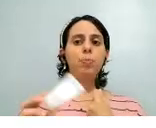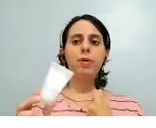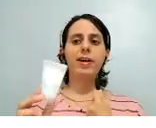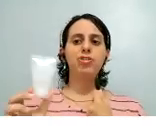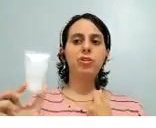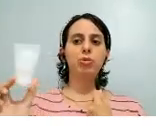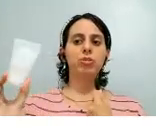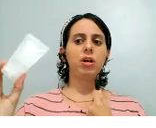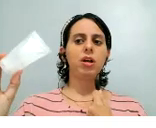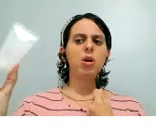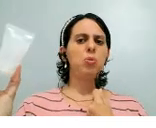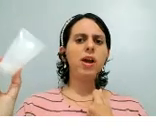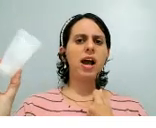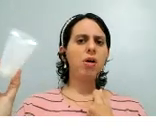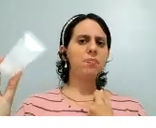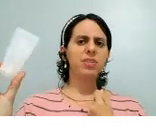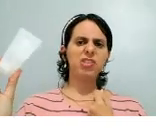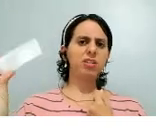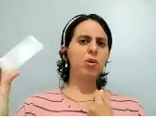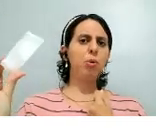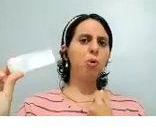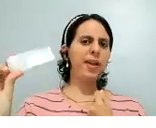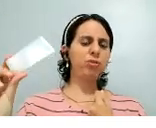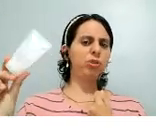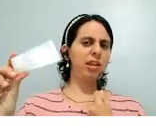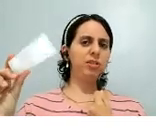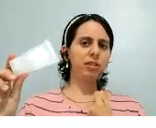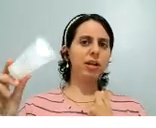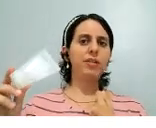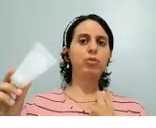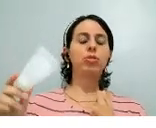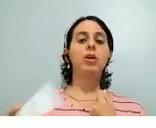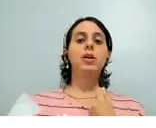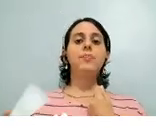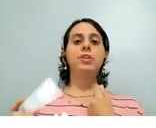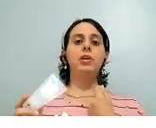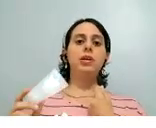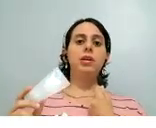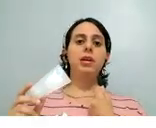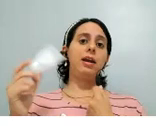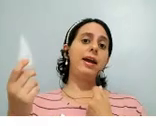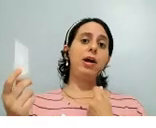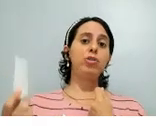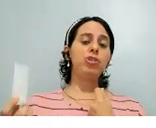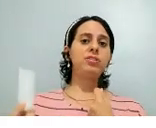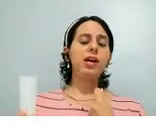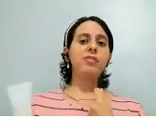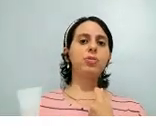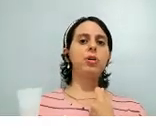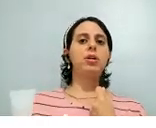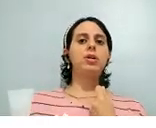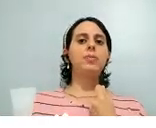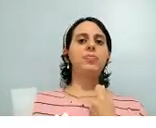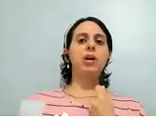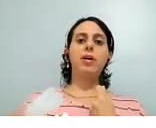É super baratinho, custa R$ 1, acho que até um pouco menos, 80 centavos, e ela é